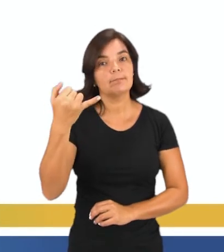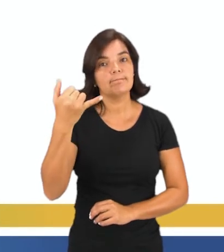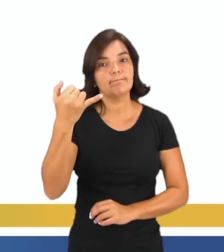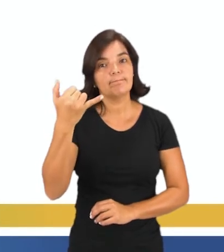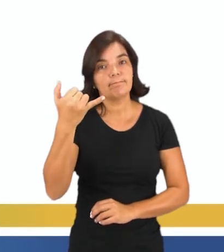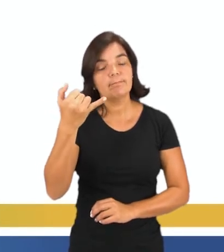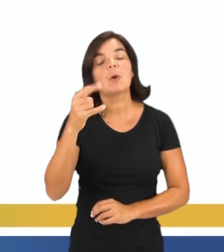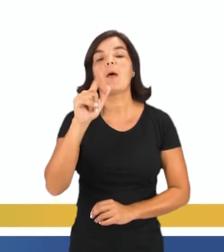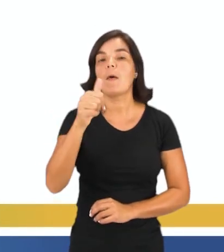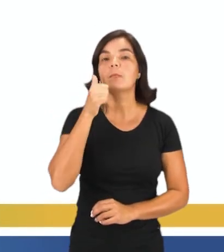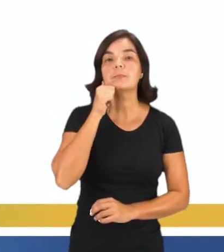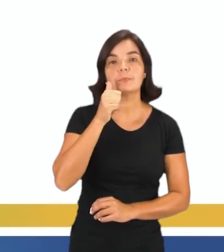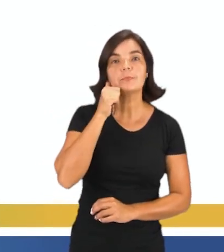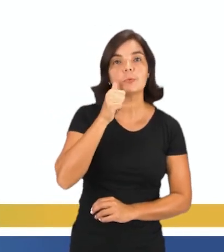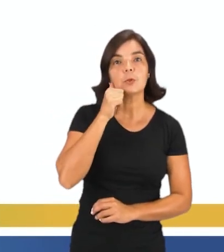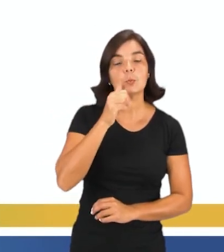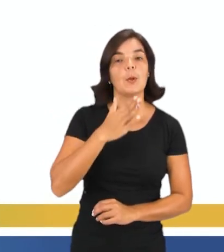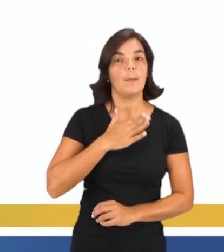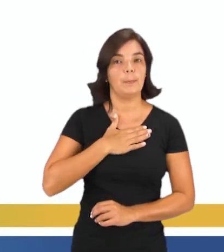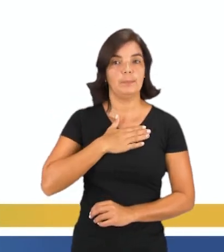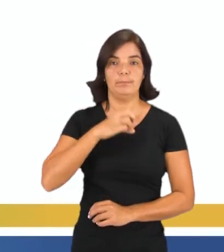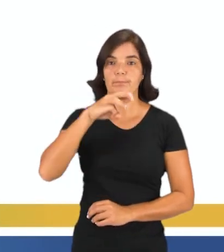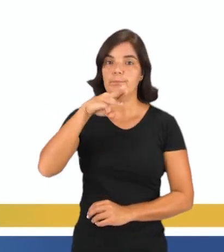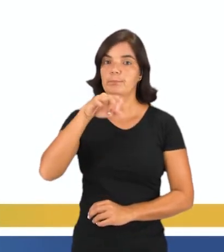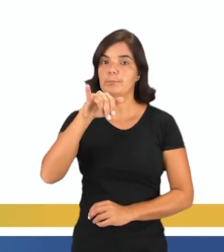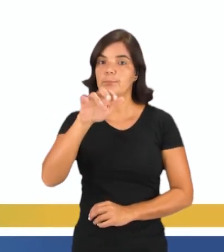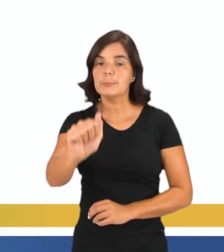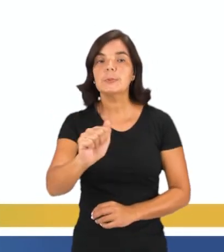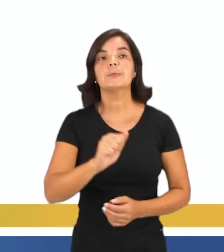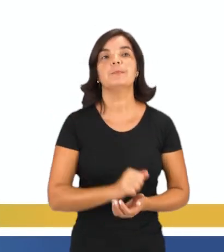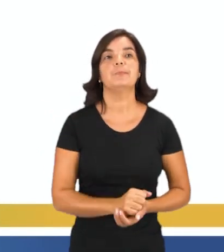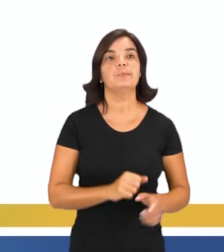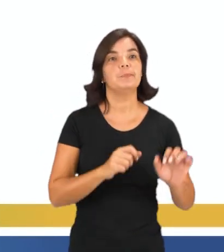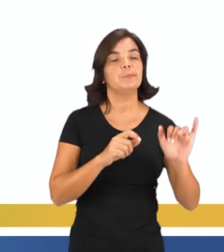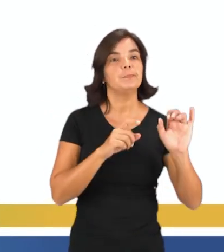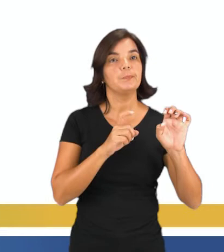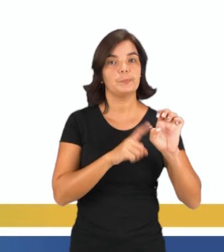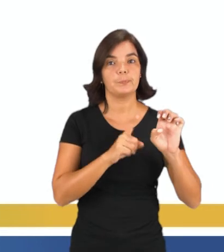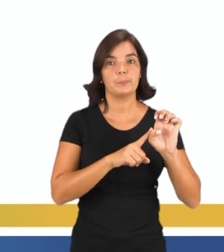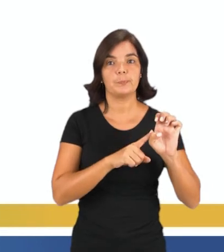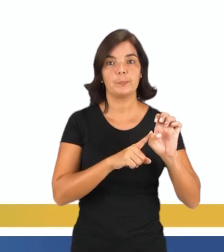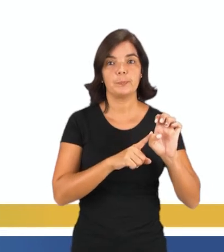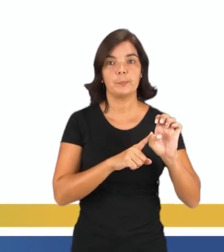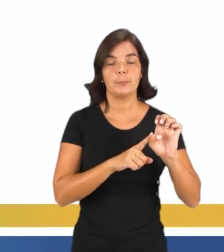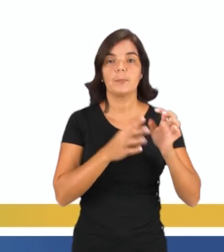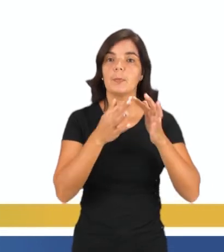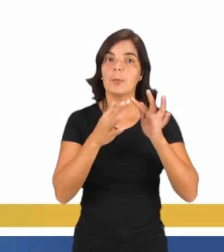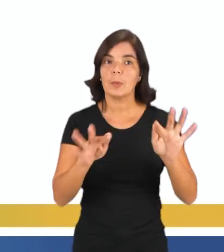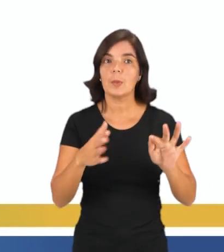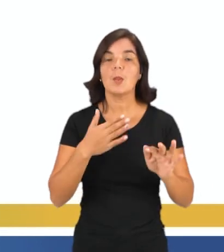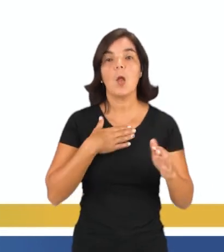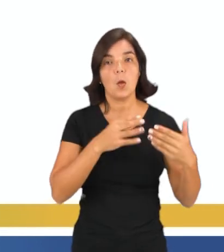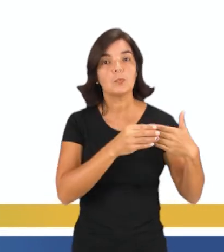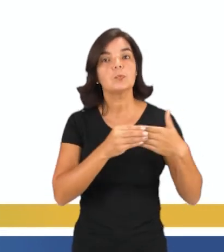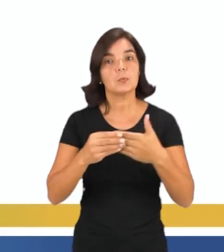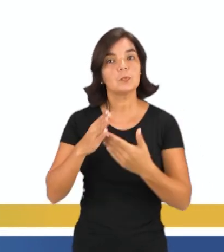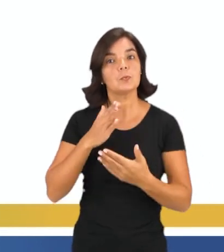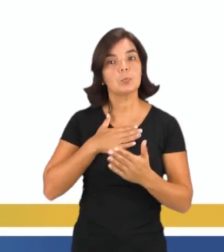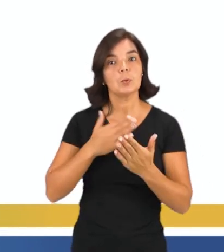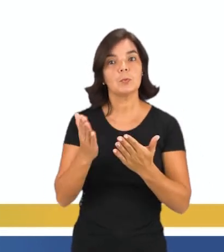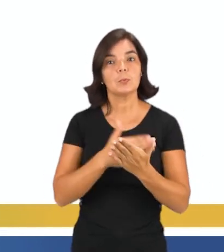E singular. Então, é mía. Eu traje mi cuaderno. Eu trouxe meu